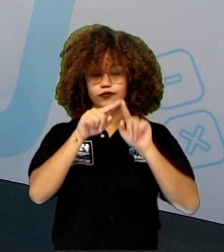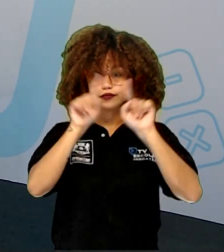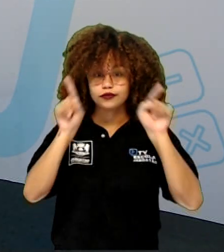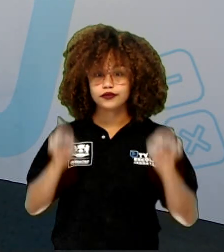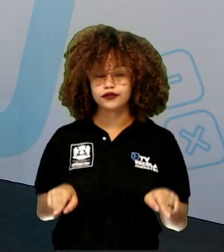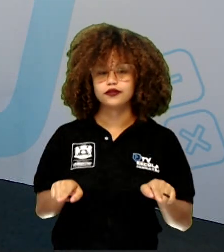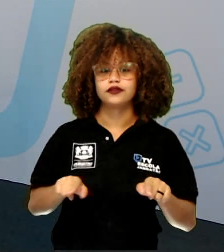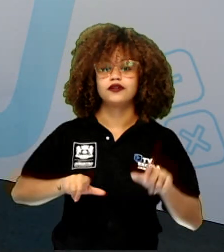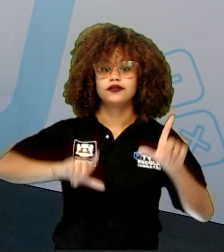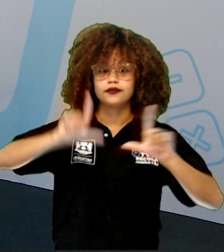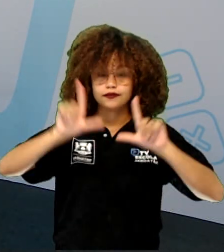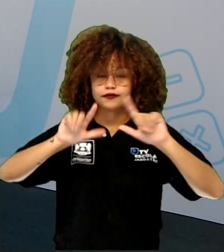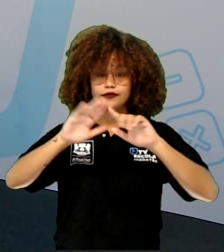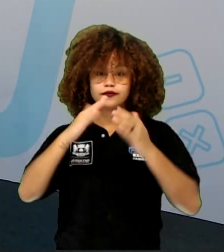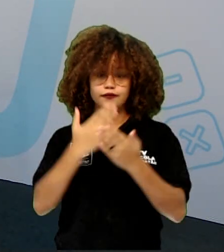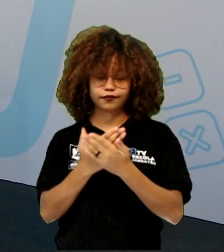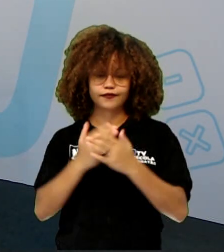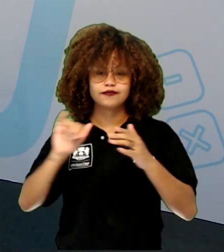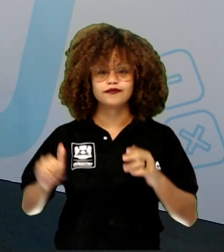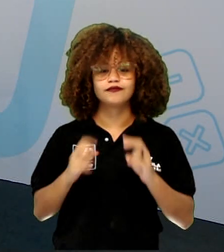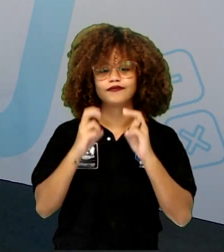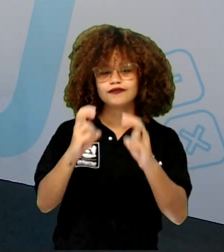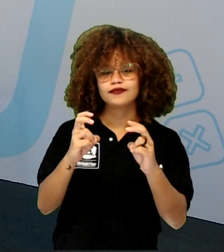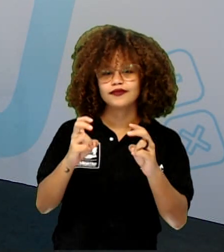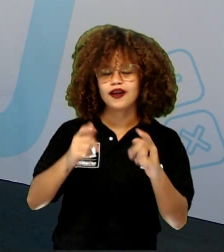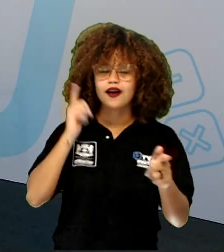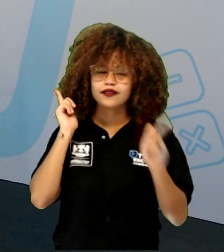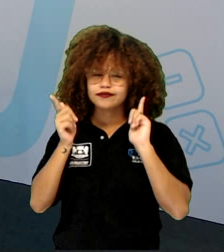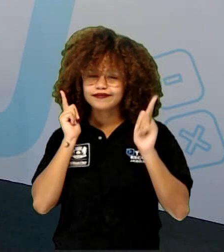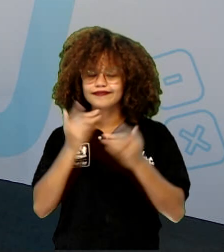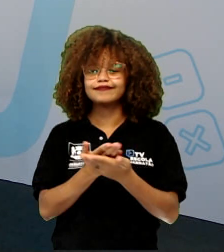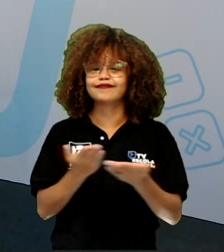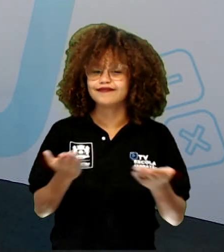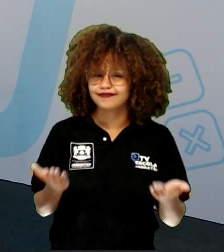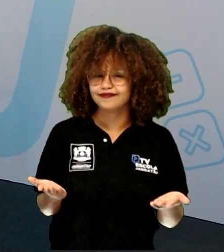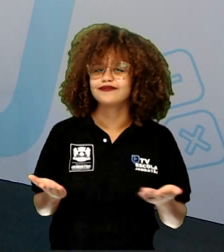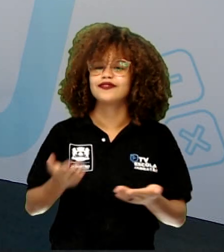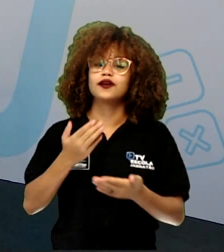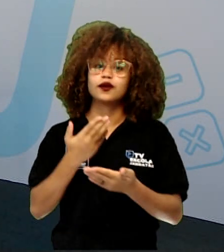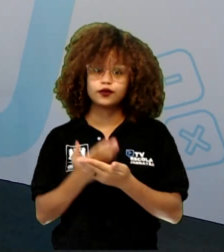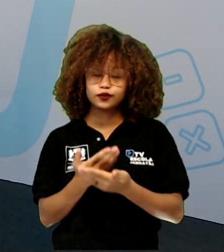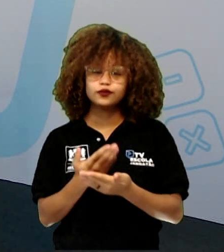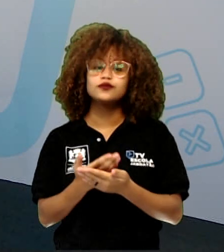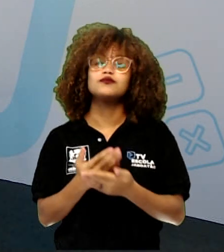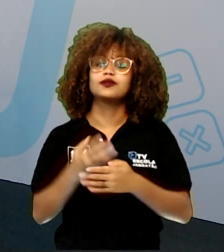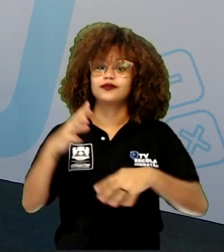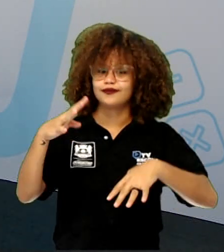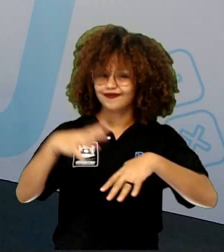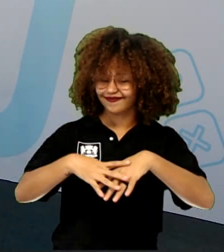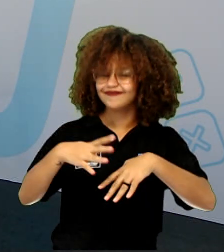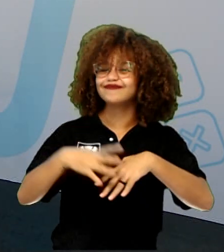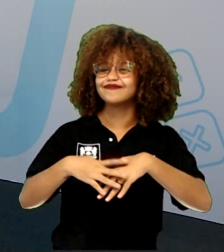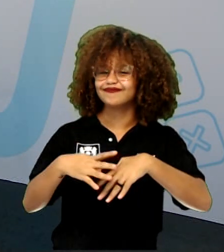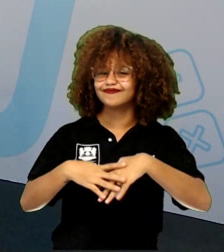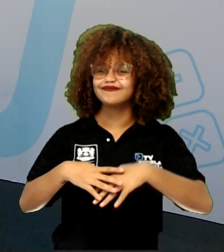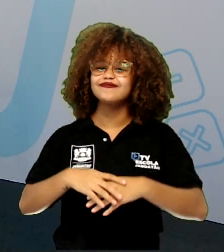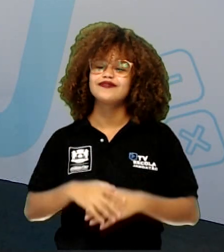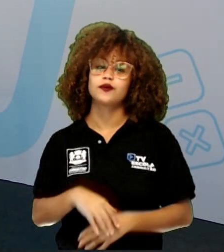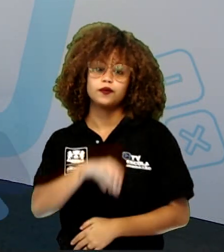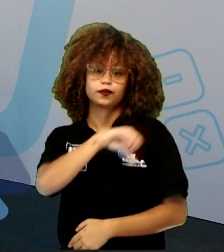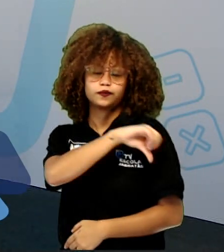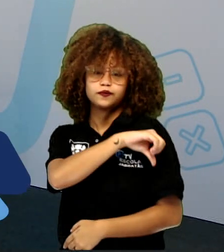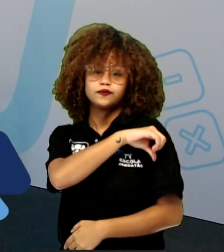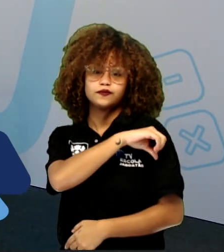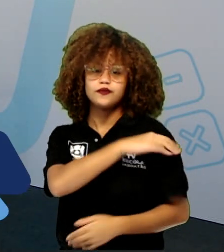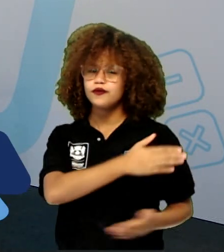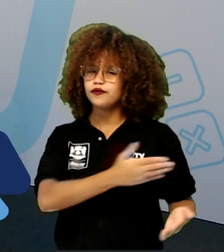TV Escola de Jaboatão para se divertir com vocês estudando aqui matemática para o 9º